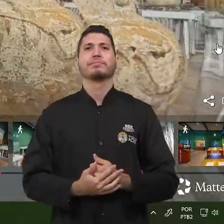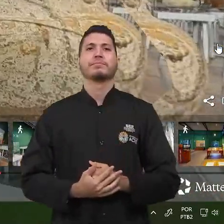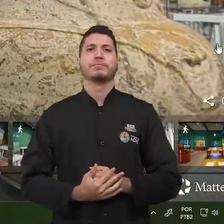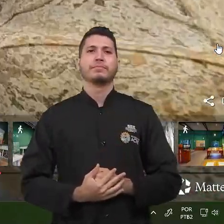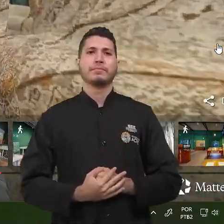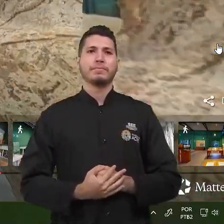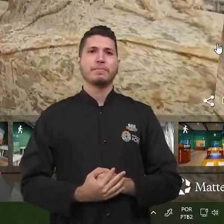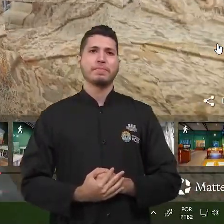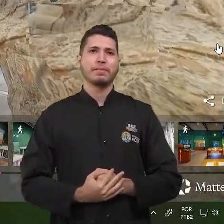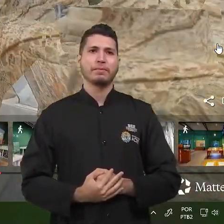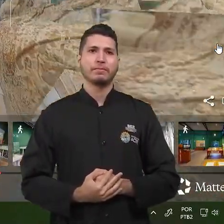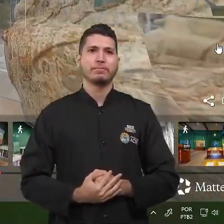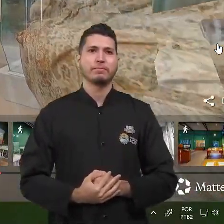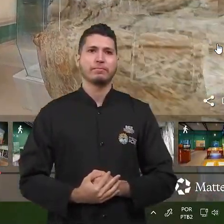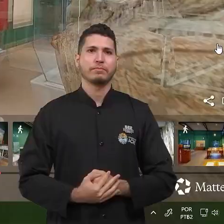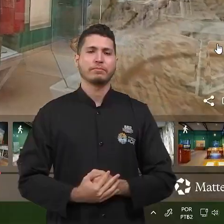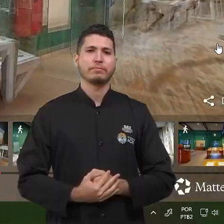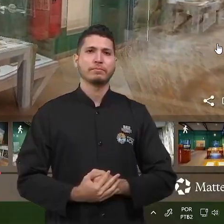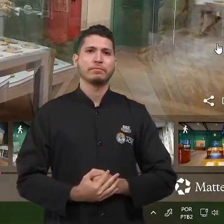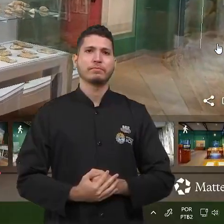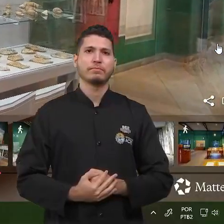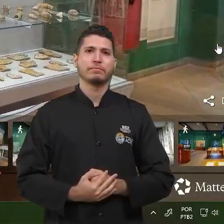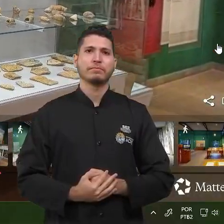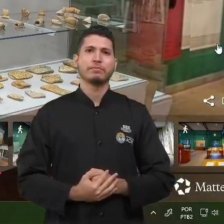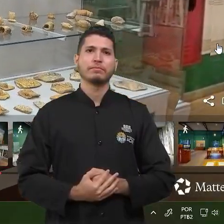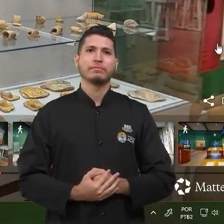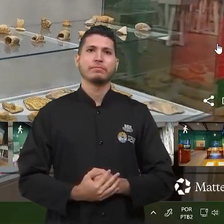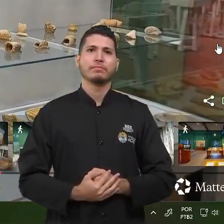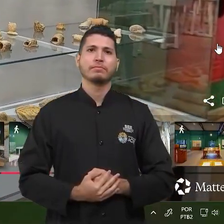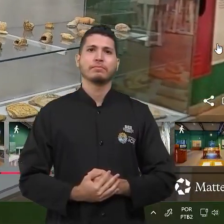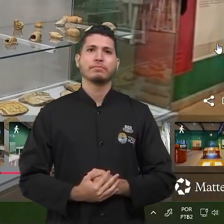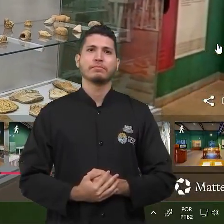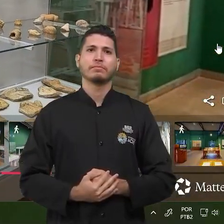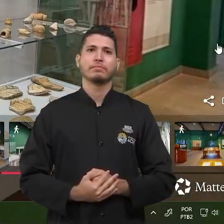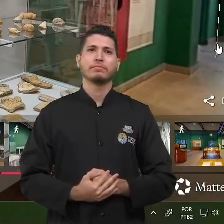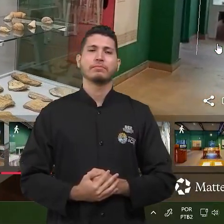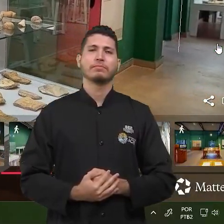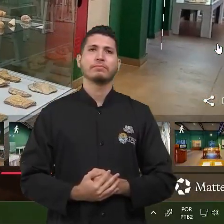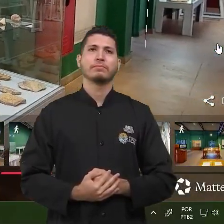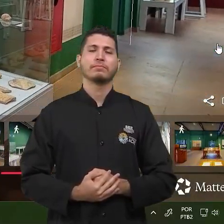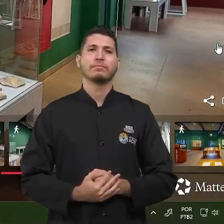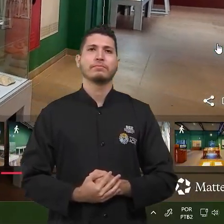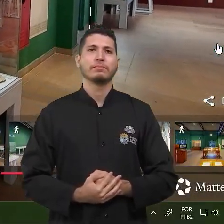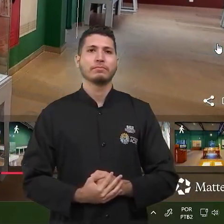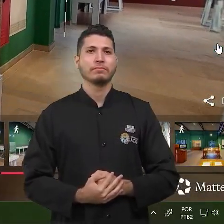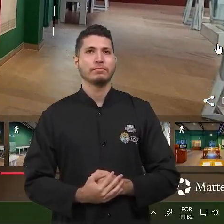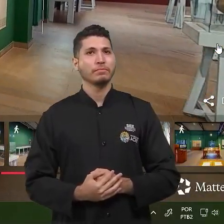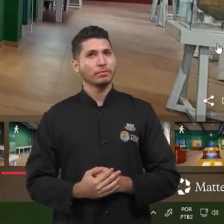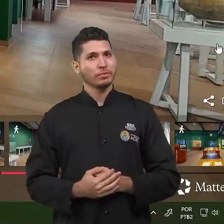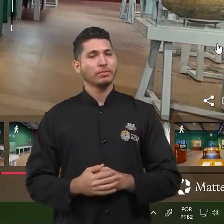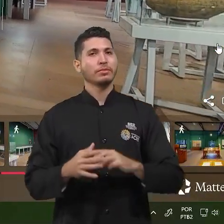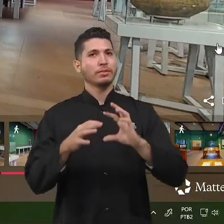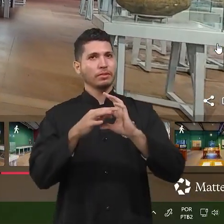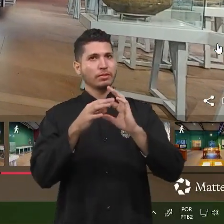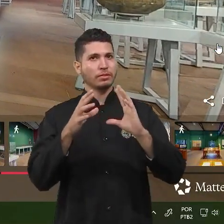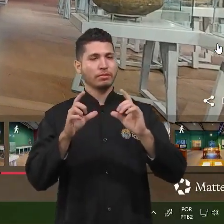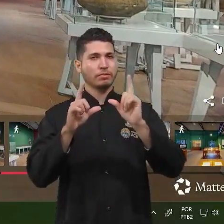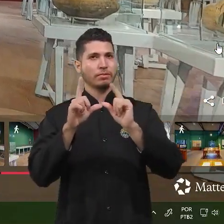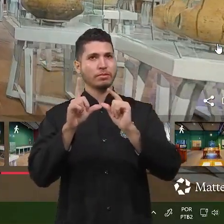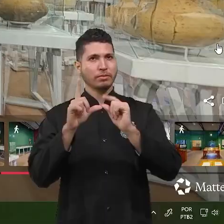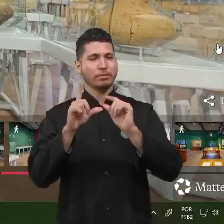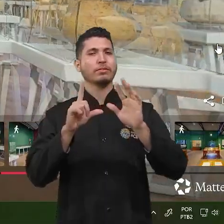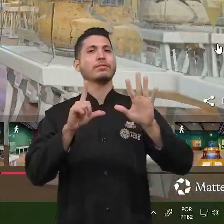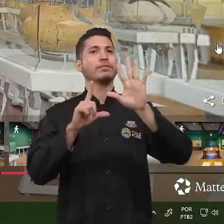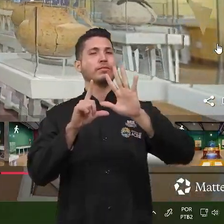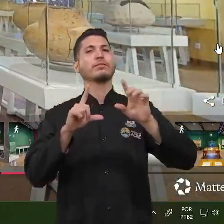muito tempo conhecendo aqui o museu, mas a gente precisa continuar. E eu vou deixar o link na plataforma para